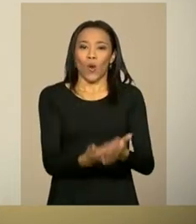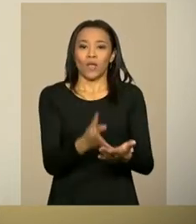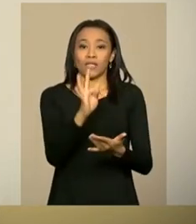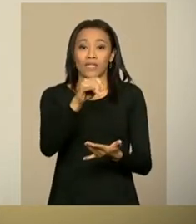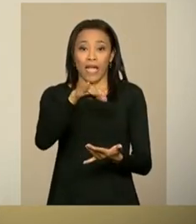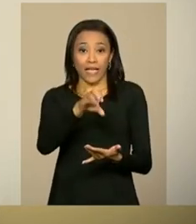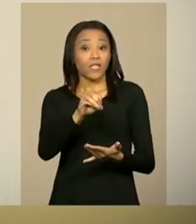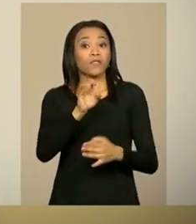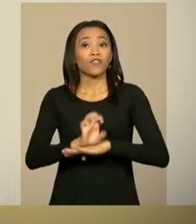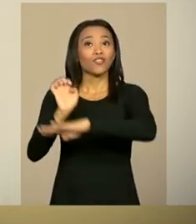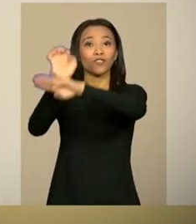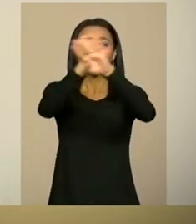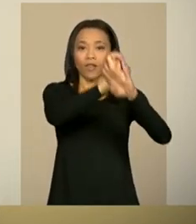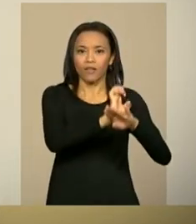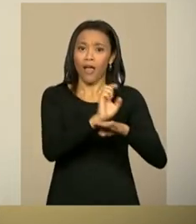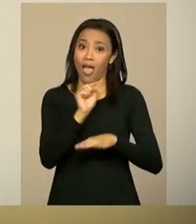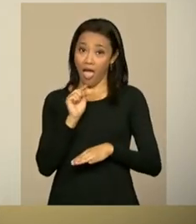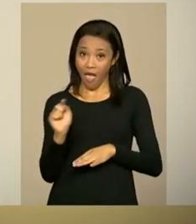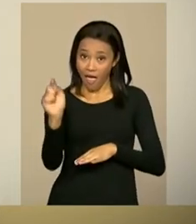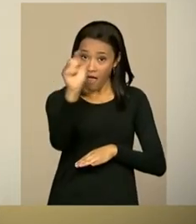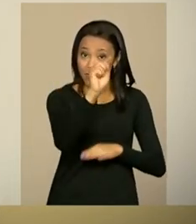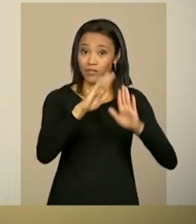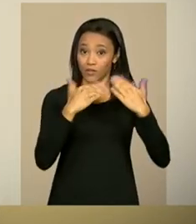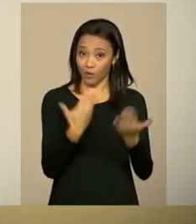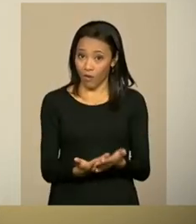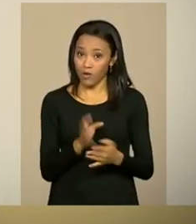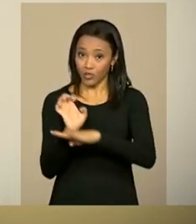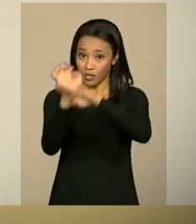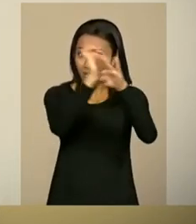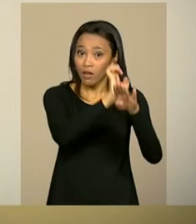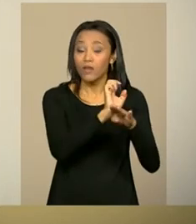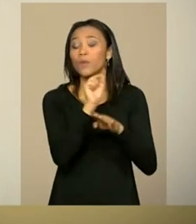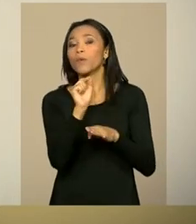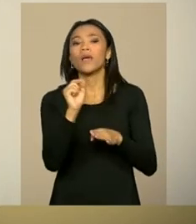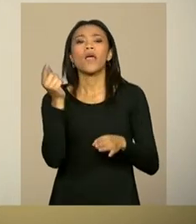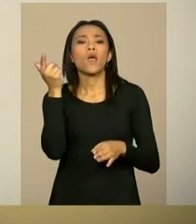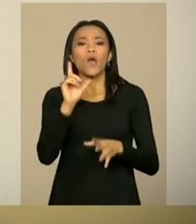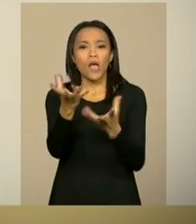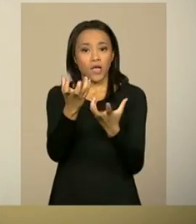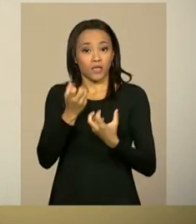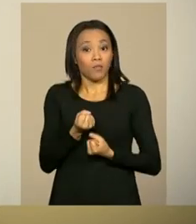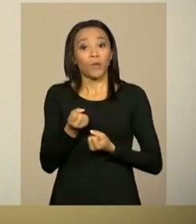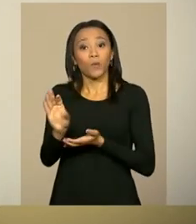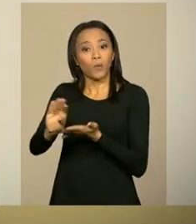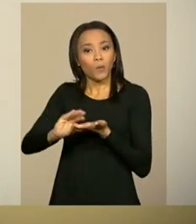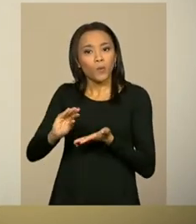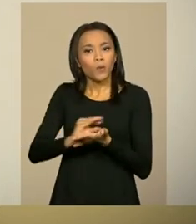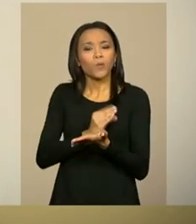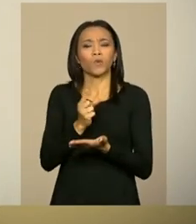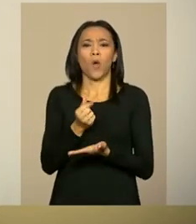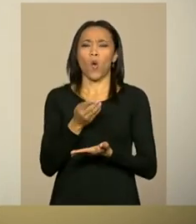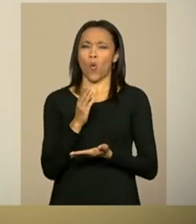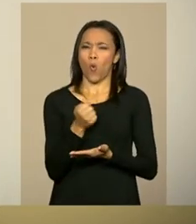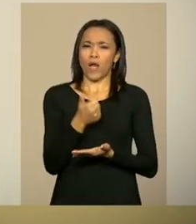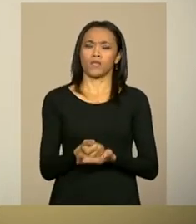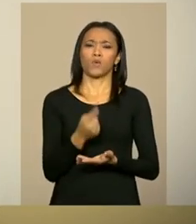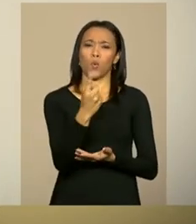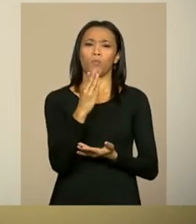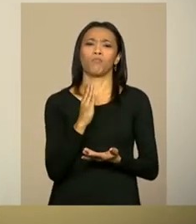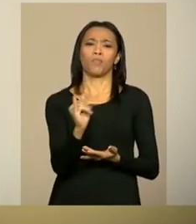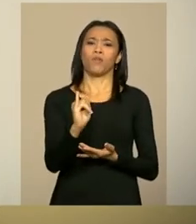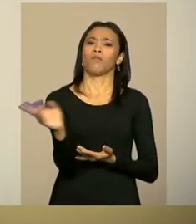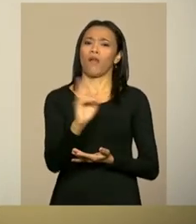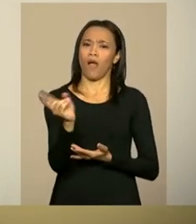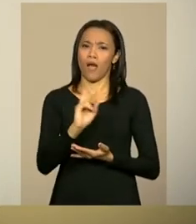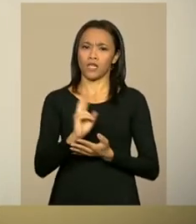estaduais essas escolas técnicas estaduais receberam do Governo Federal quase 1 bilhão de reais para se